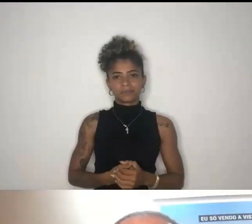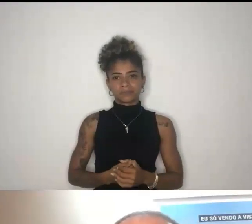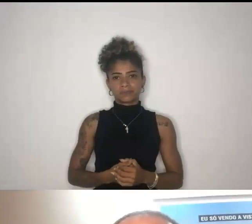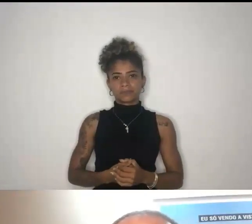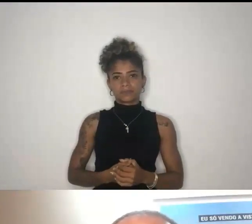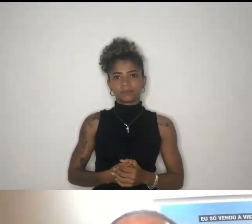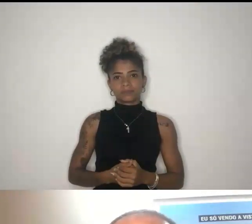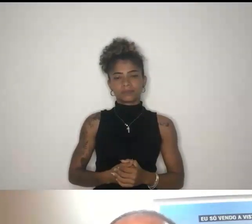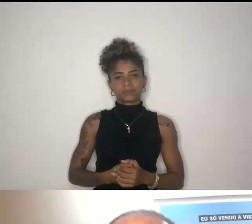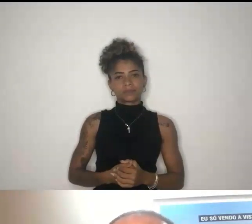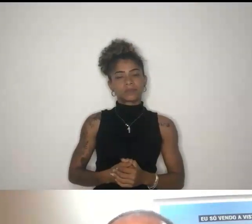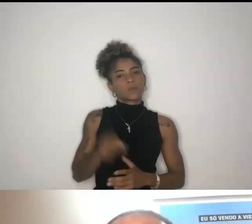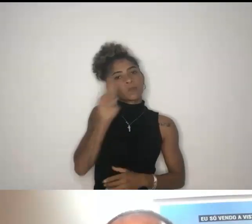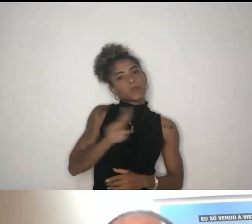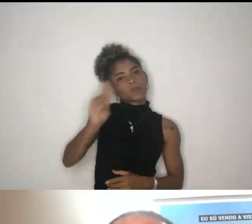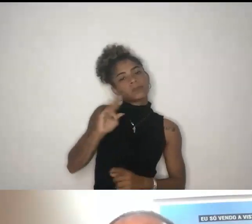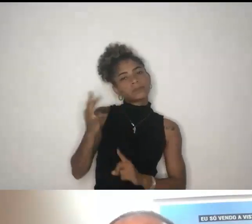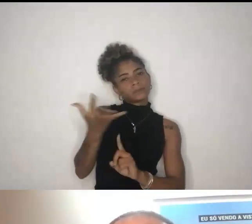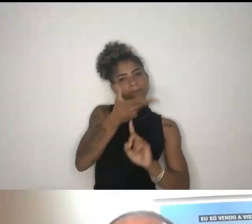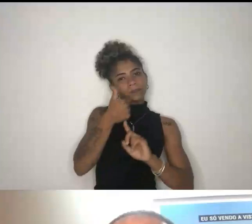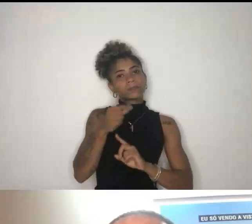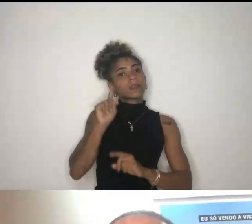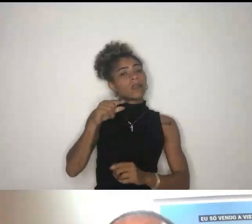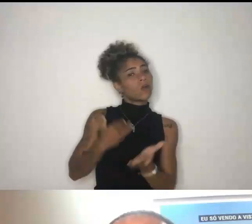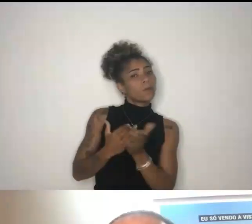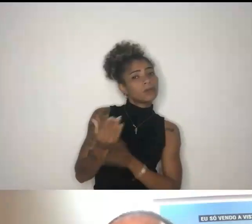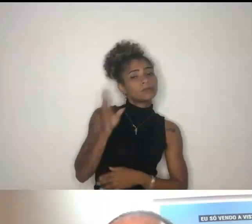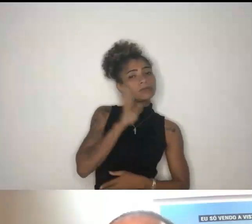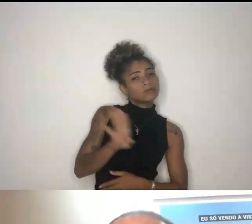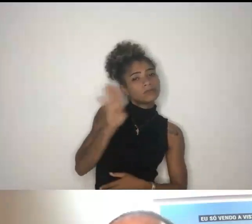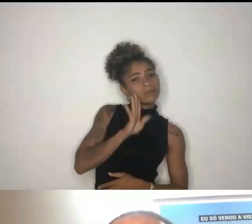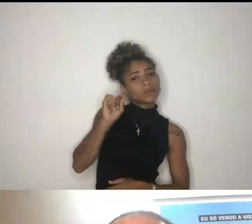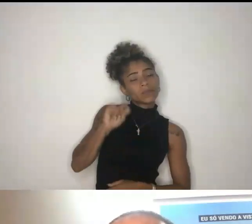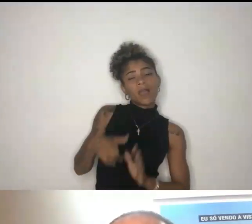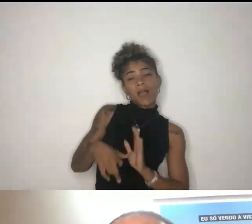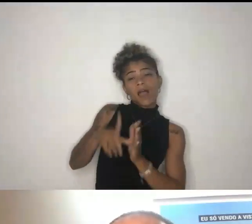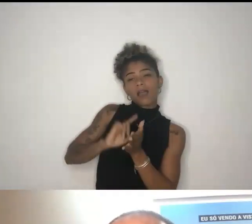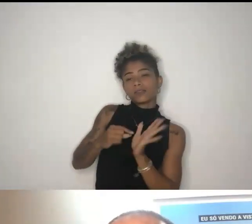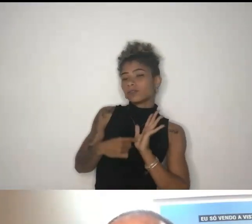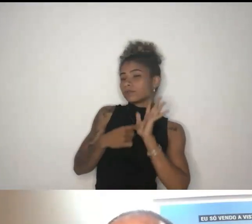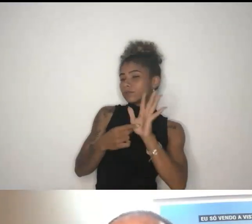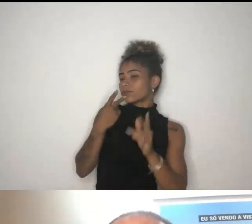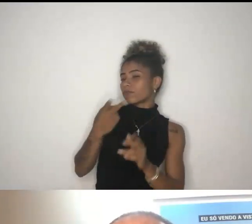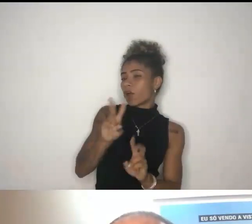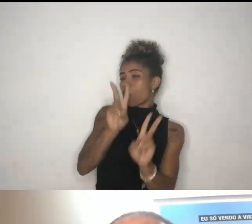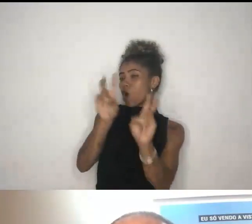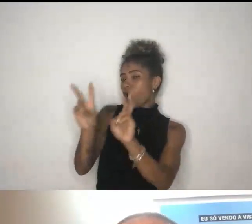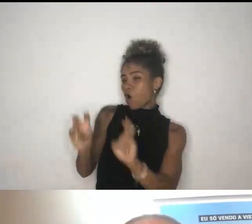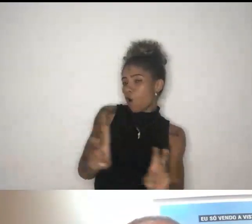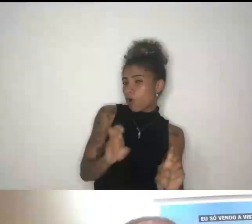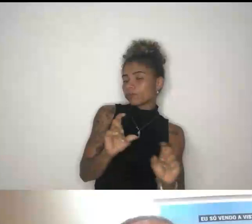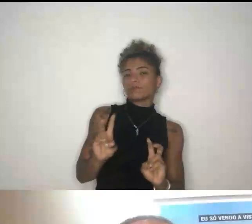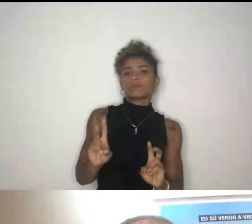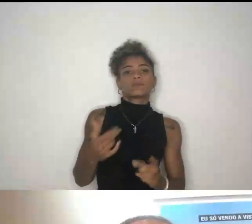da arte né E aí para a gente começar eu achei muito legal antes de trazer antes de falar de outras questões que vieram vieram